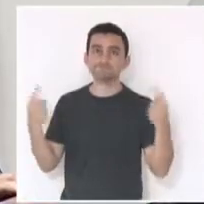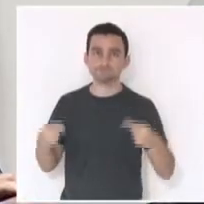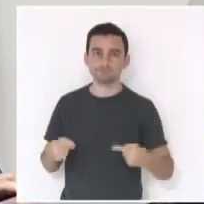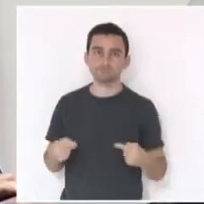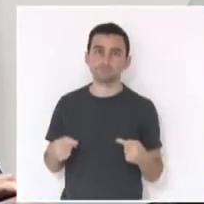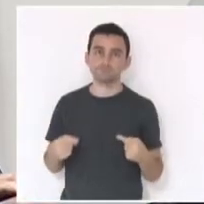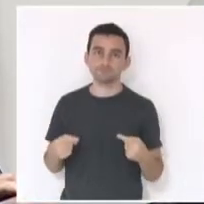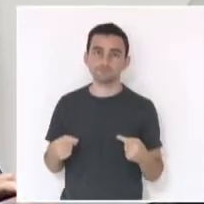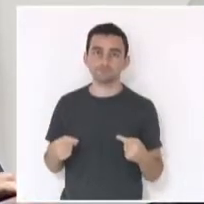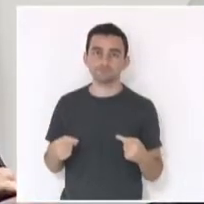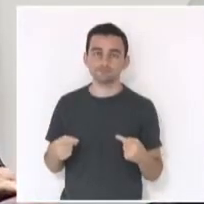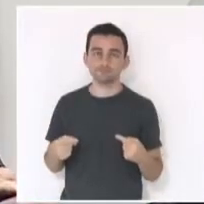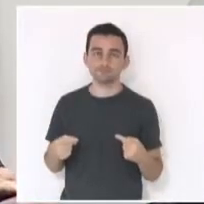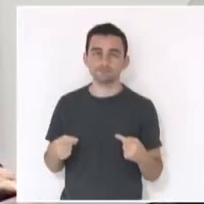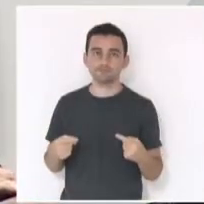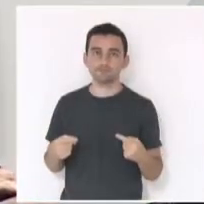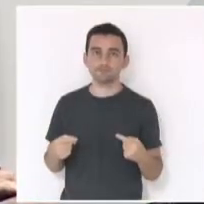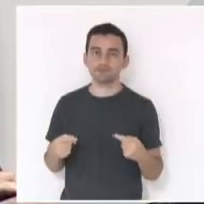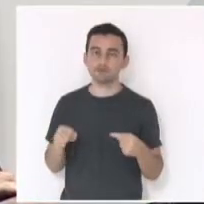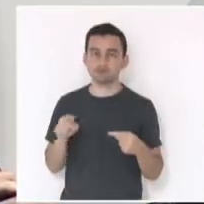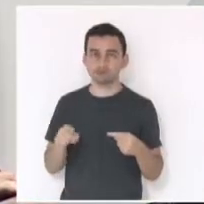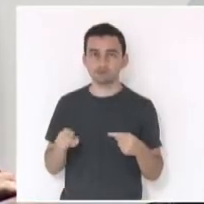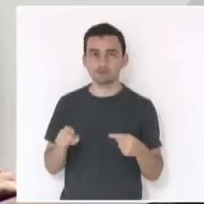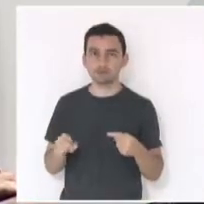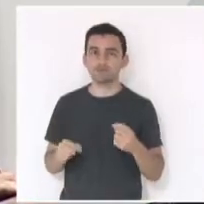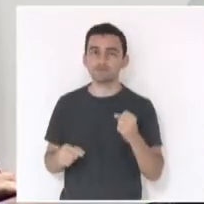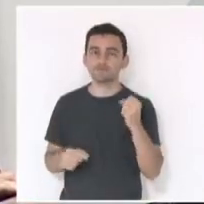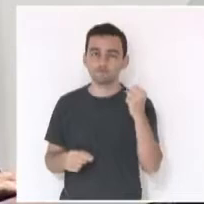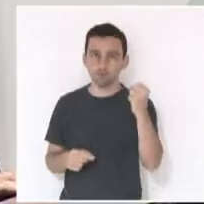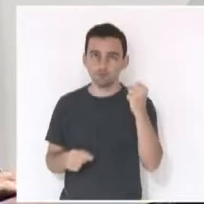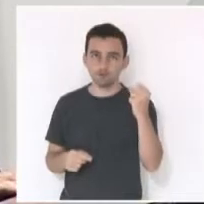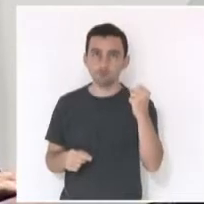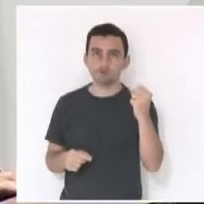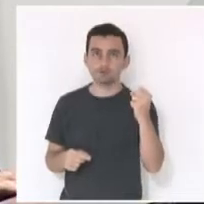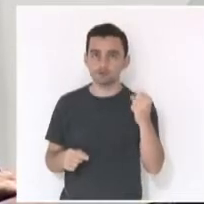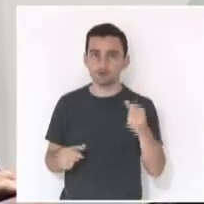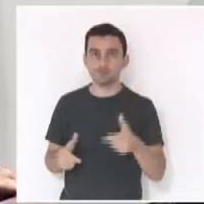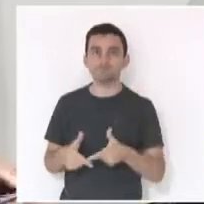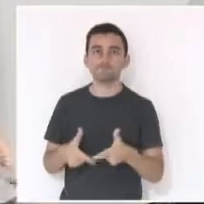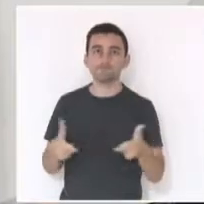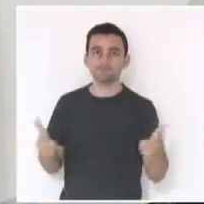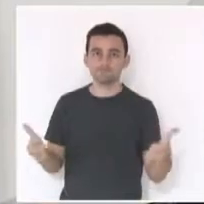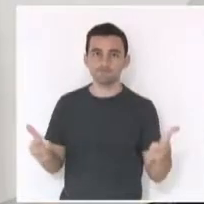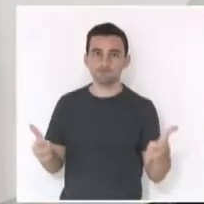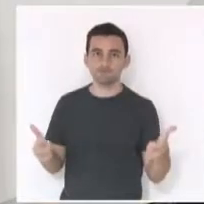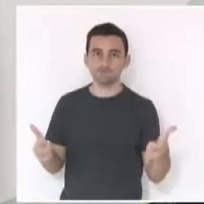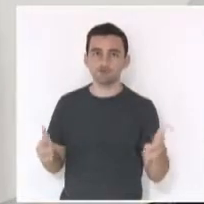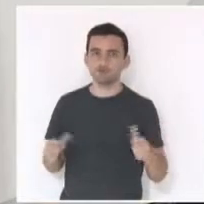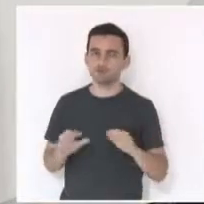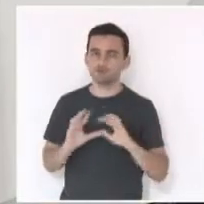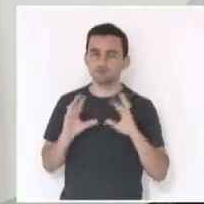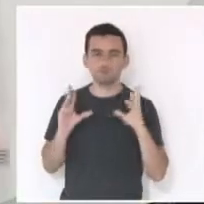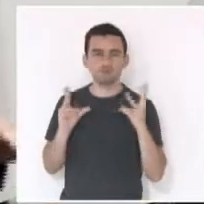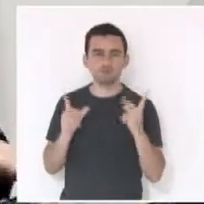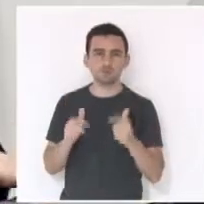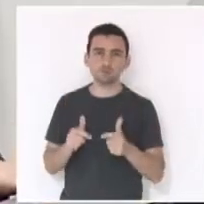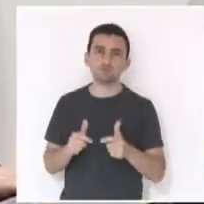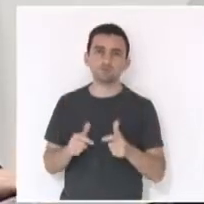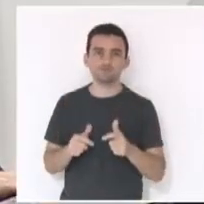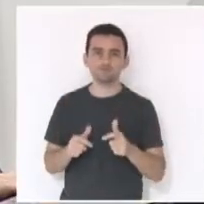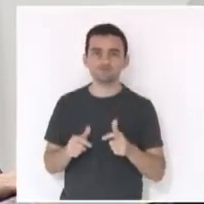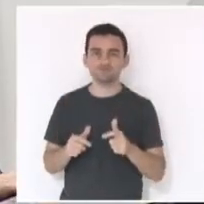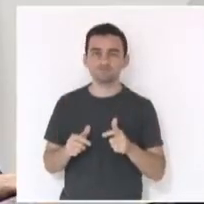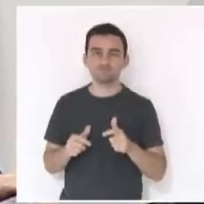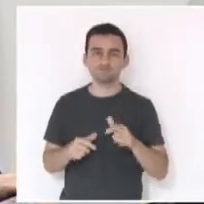e o fortíssimos enormes de todos os setores da nossa